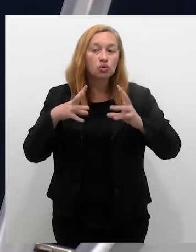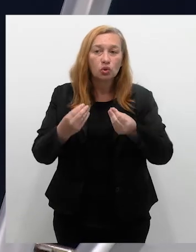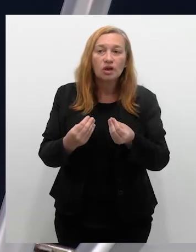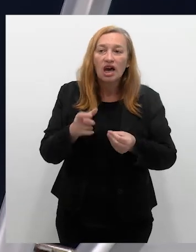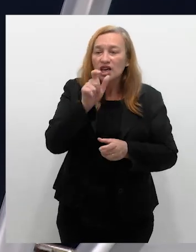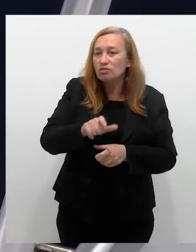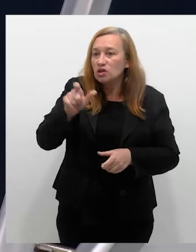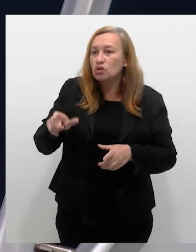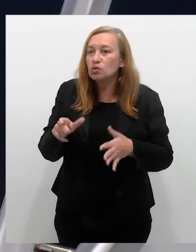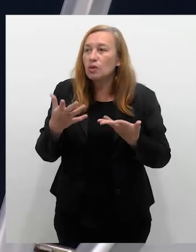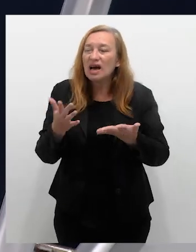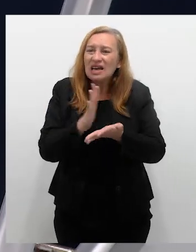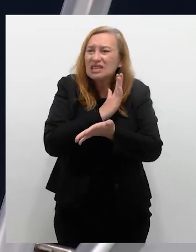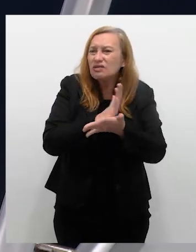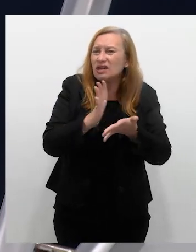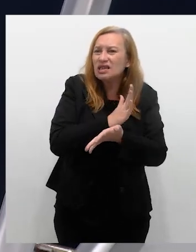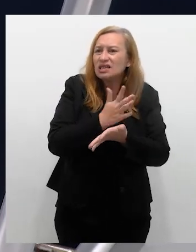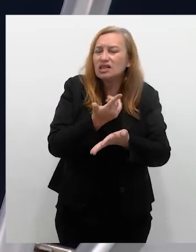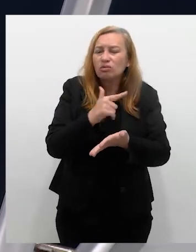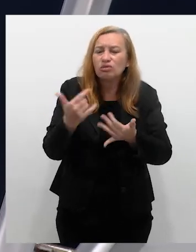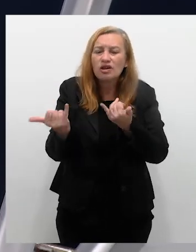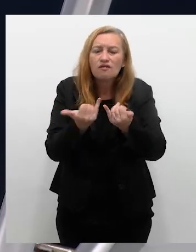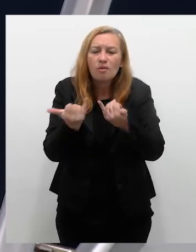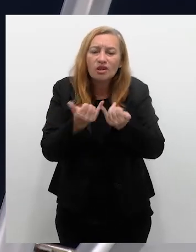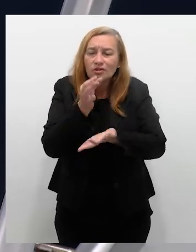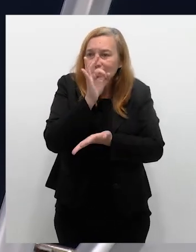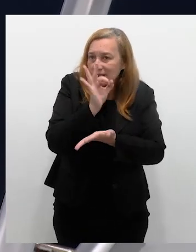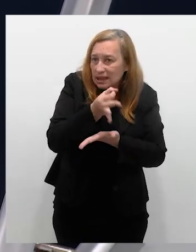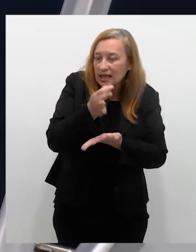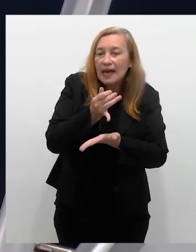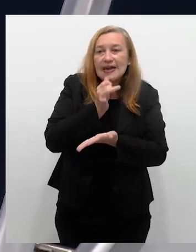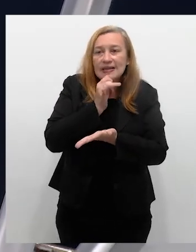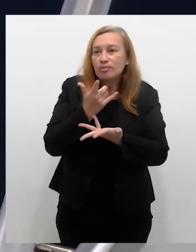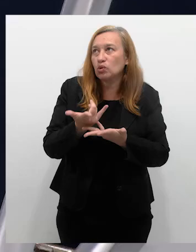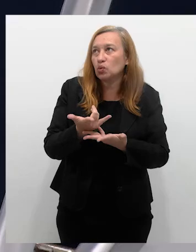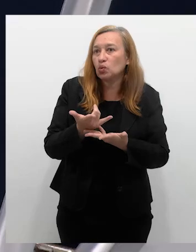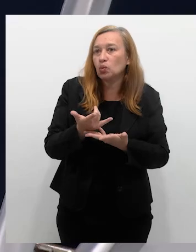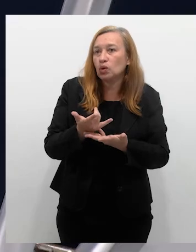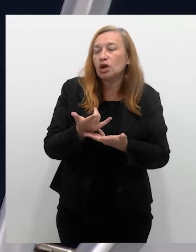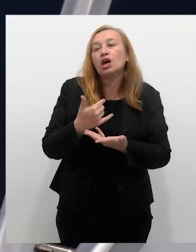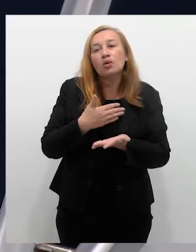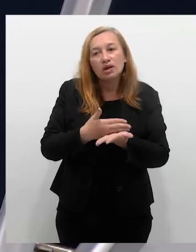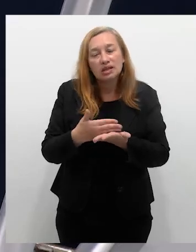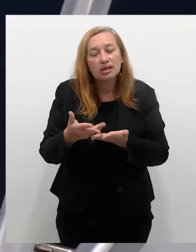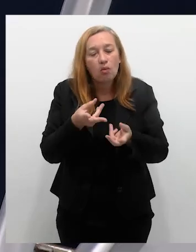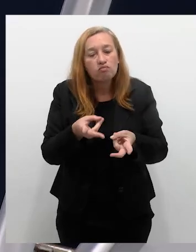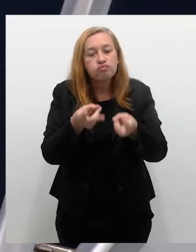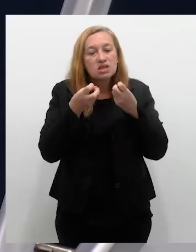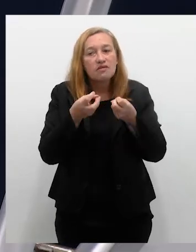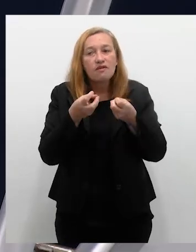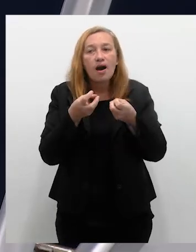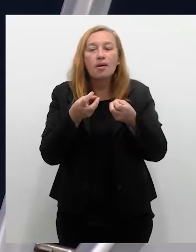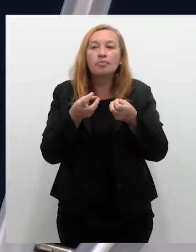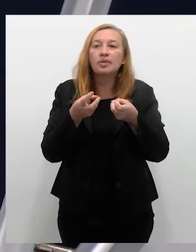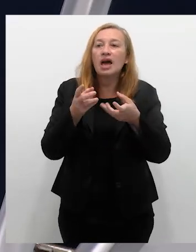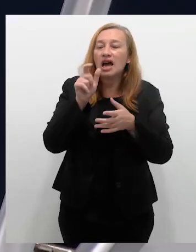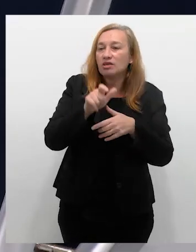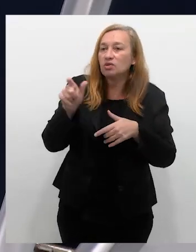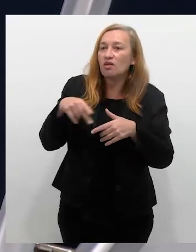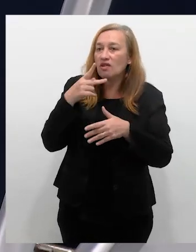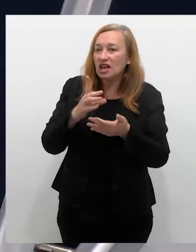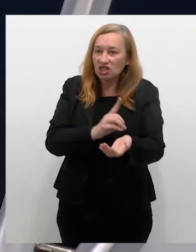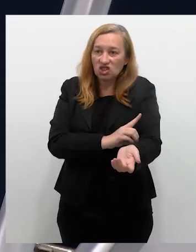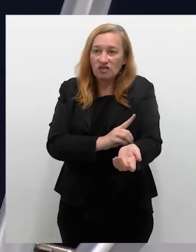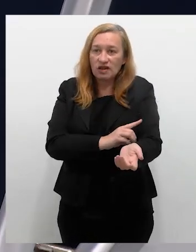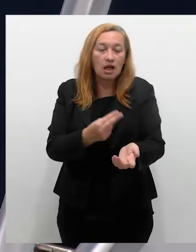tudo. E as pessoas têm, às vezes, não têm as informações corretas. Por exemplo, eu comecei a reparar que as pessoas